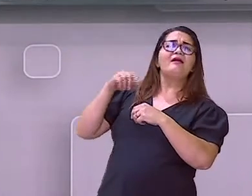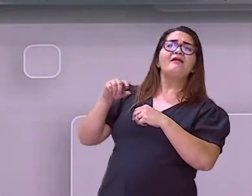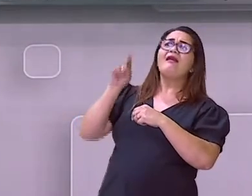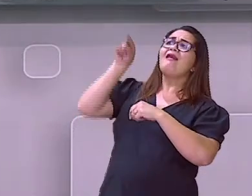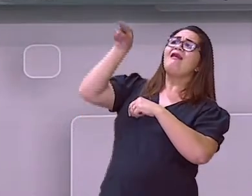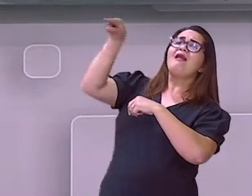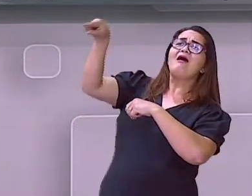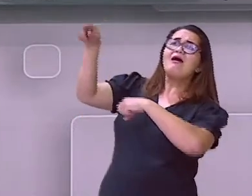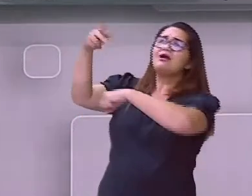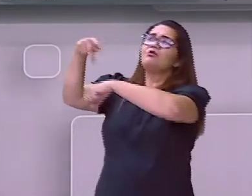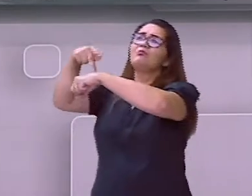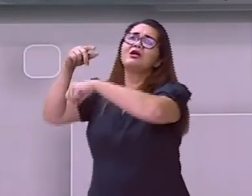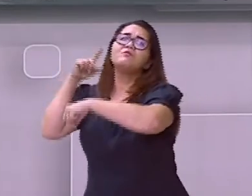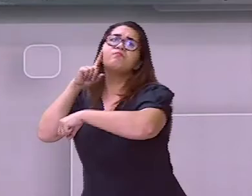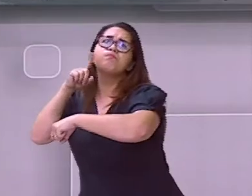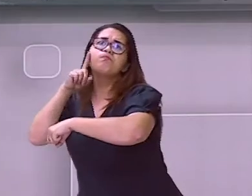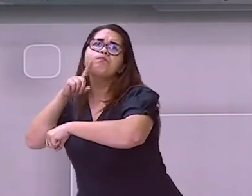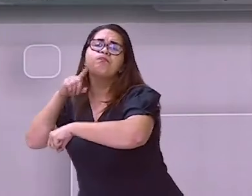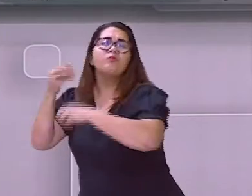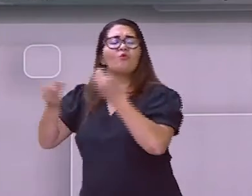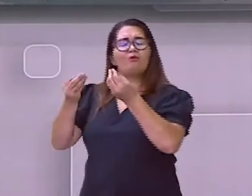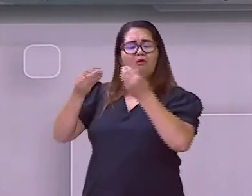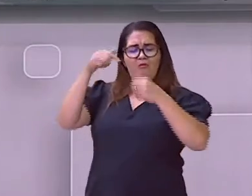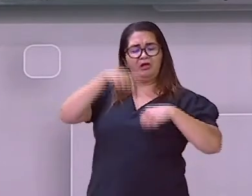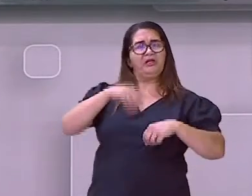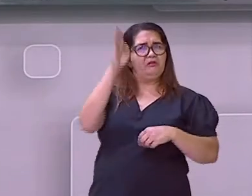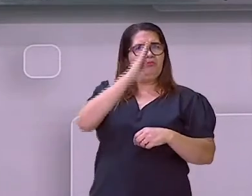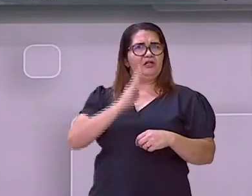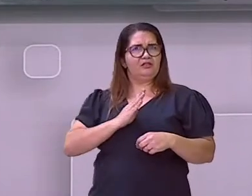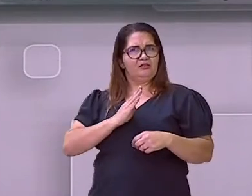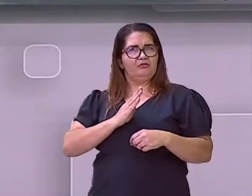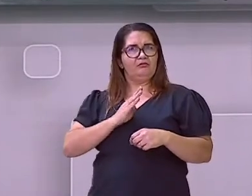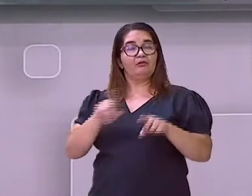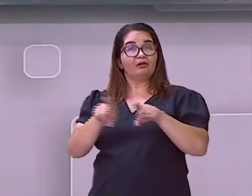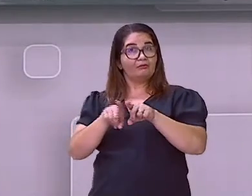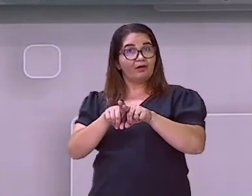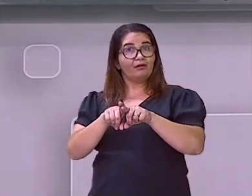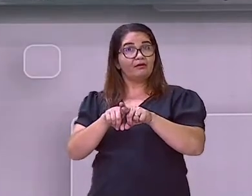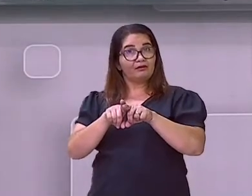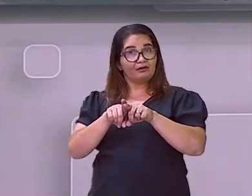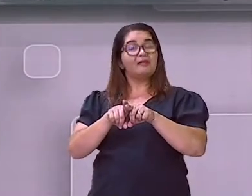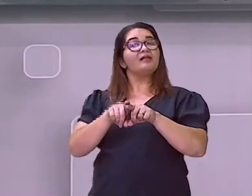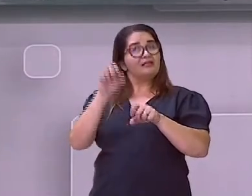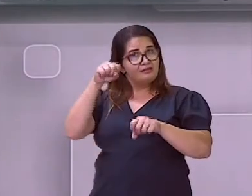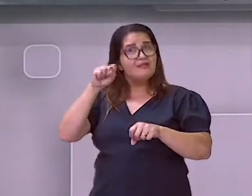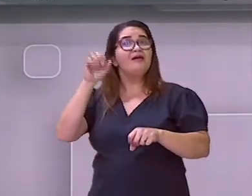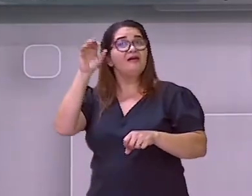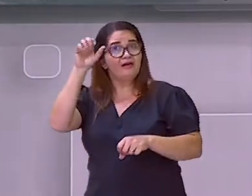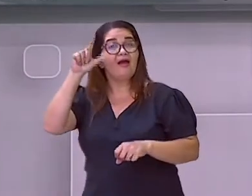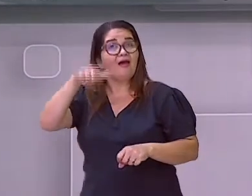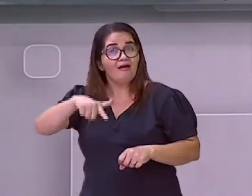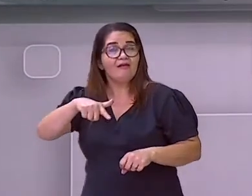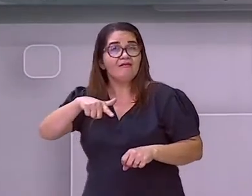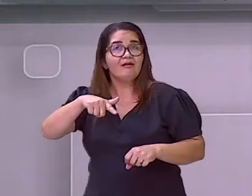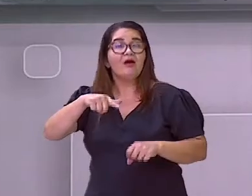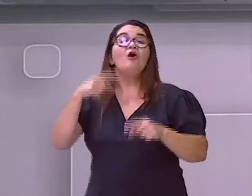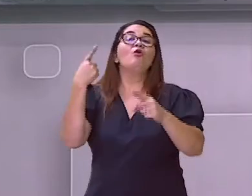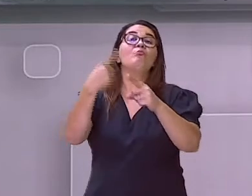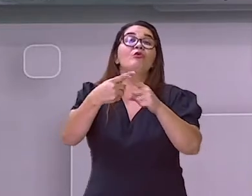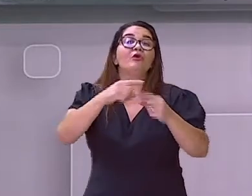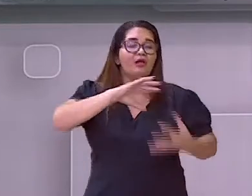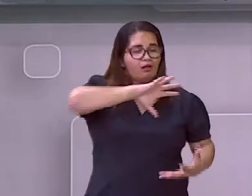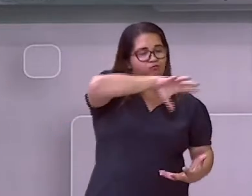precisamos conhecer um pouquinho de todos os povos que aqui habitavam, que